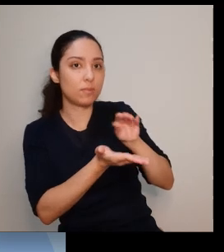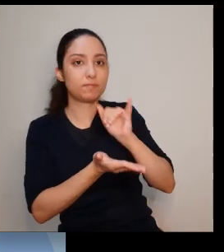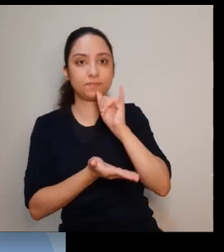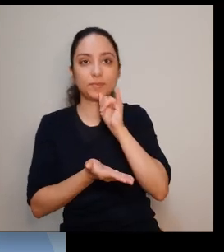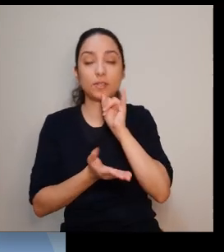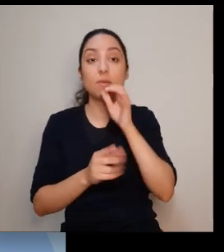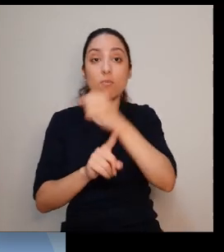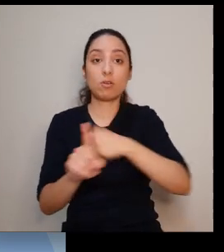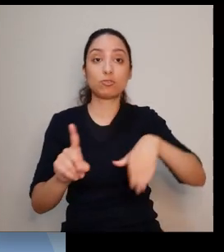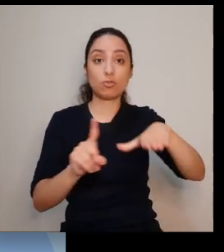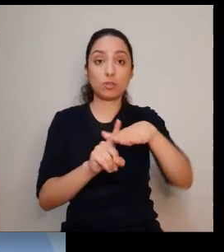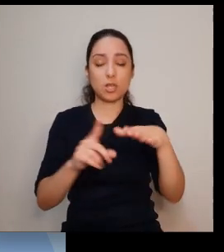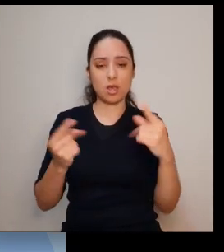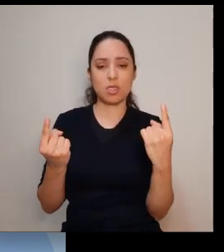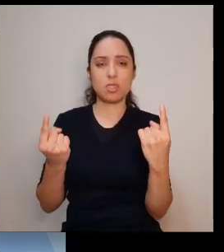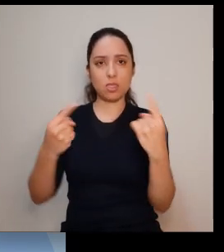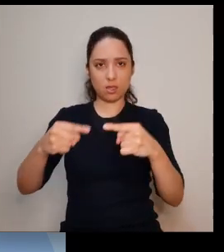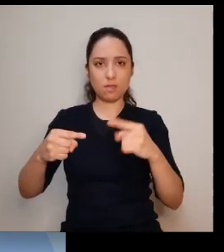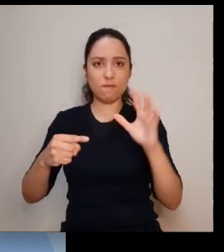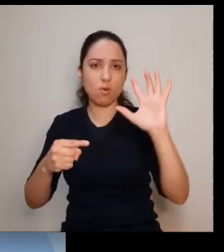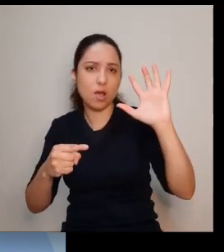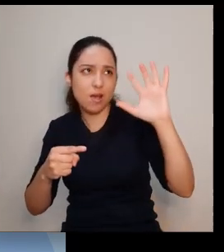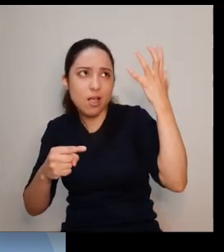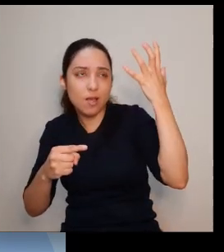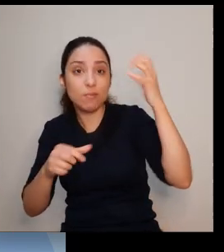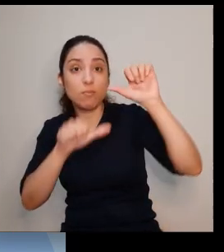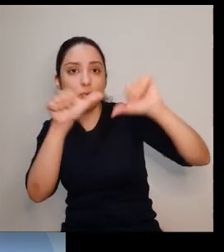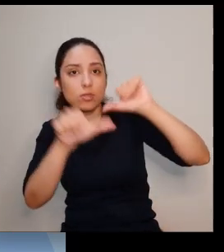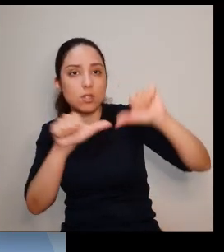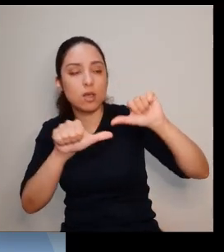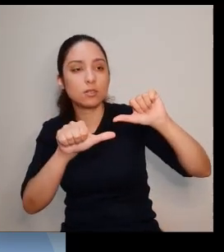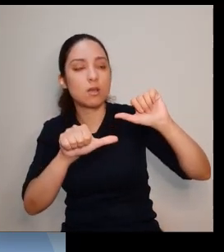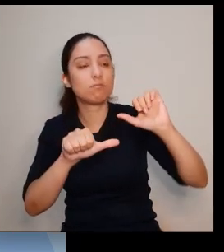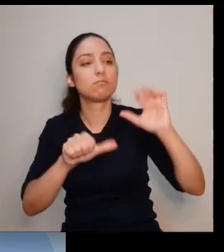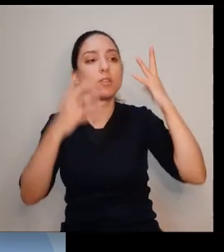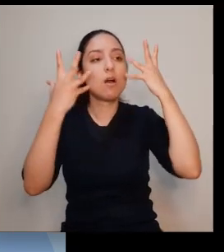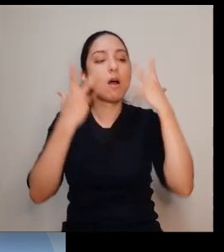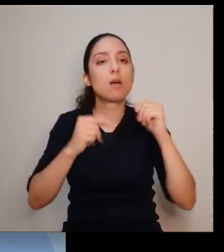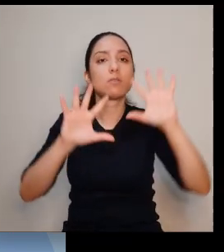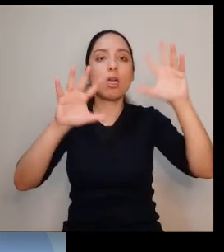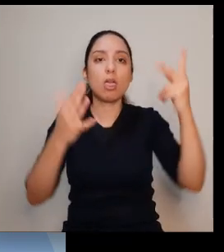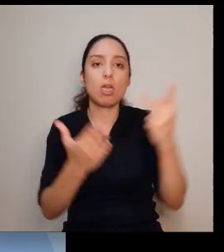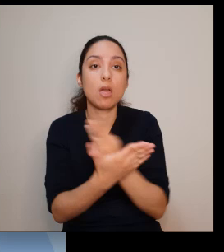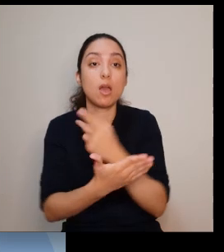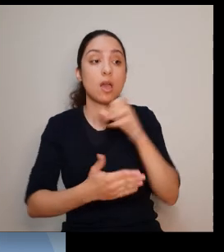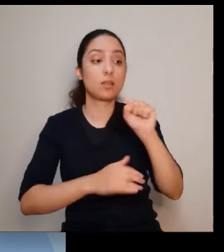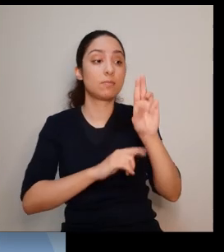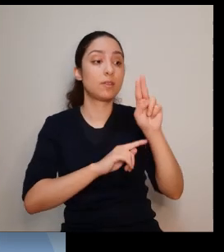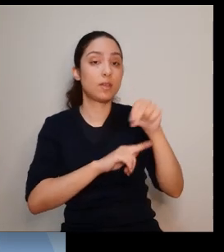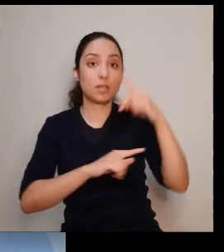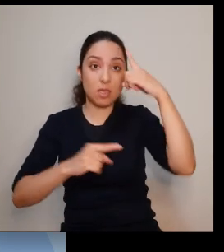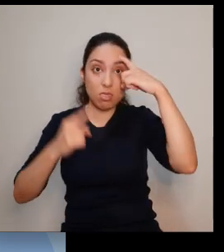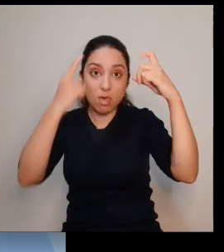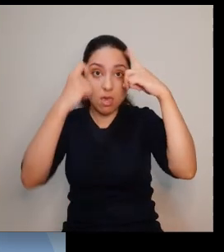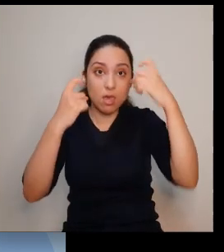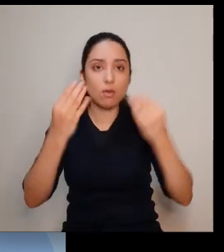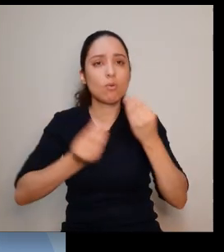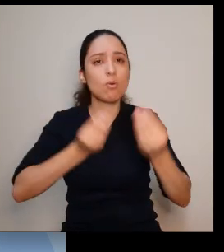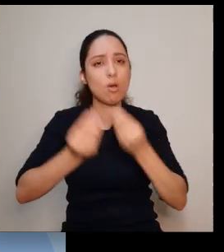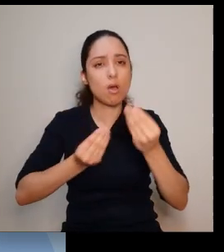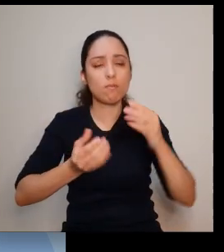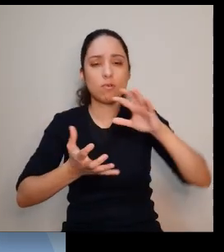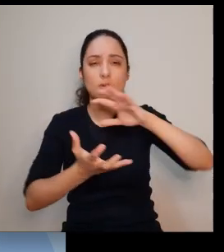e restaurar ecossistemas naturais ou modificados que abordam os desafios da sociedade, por exemplo,